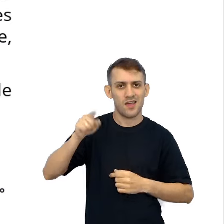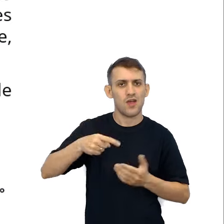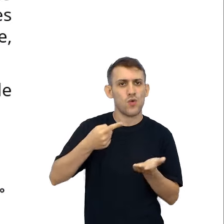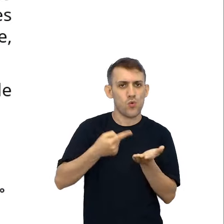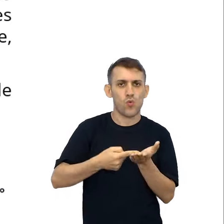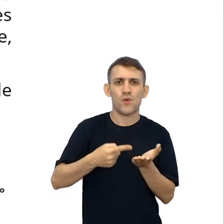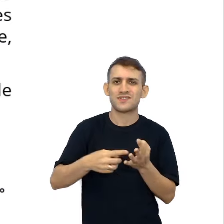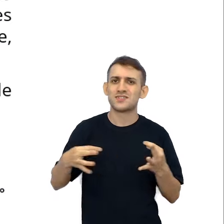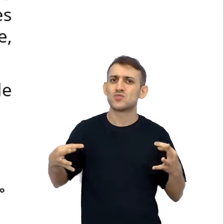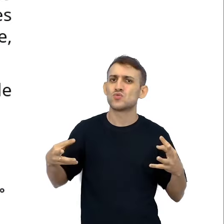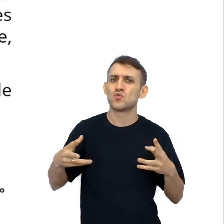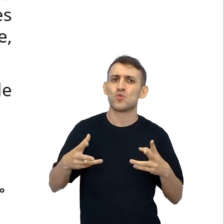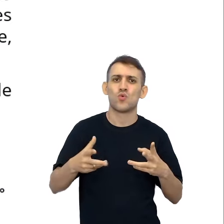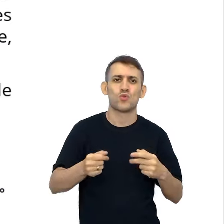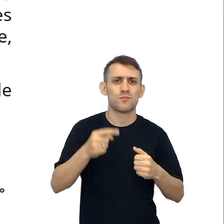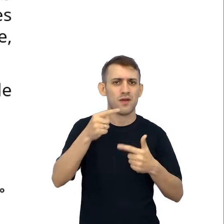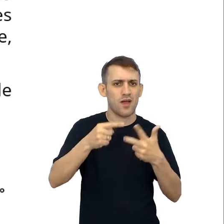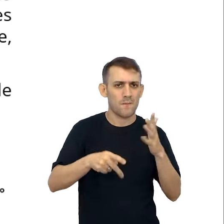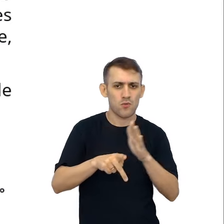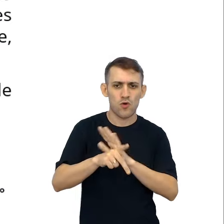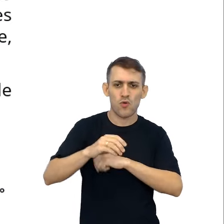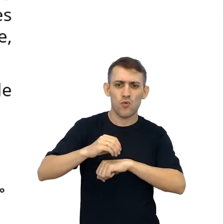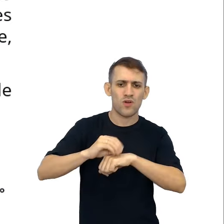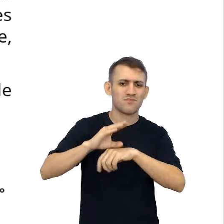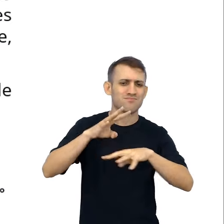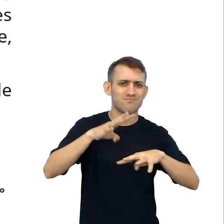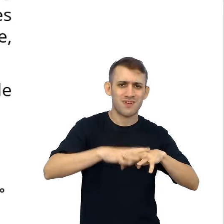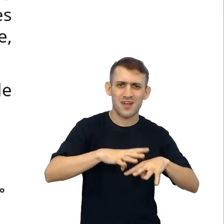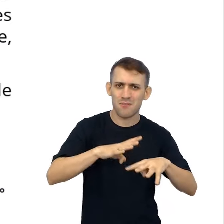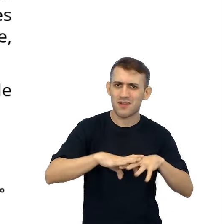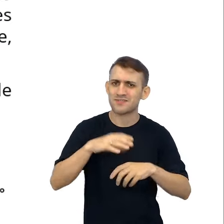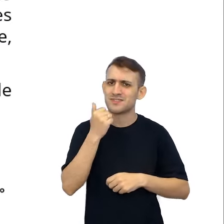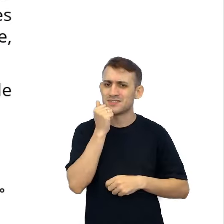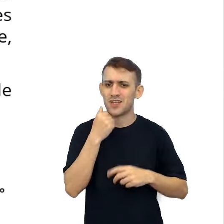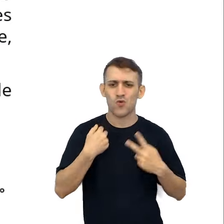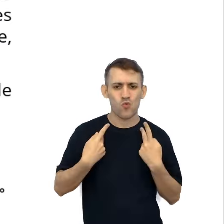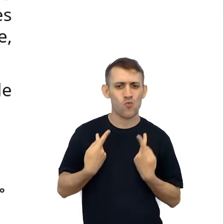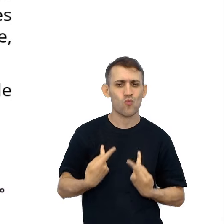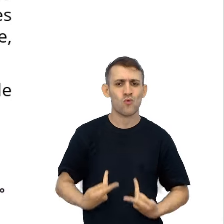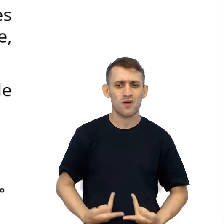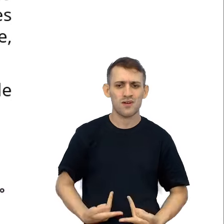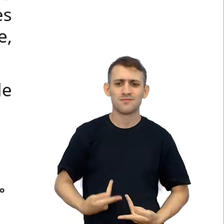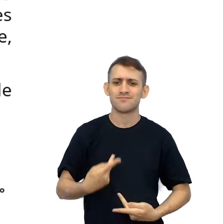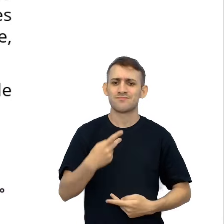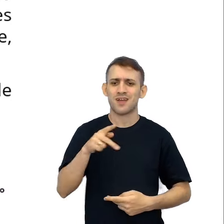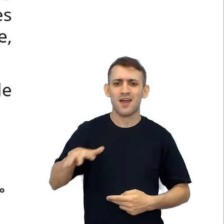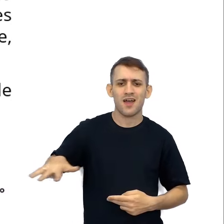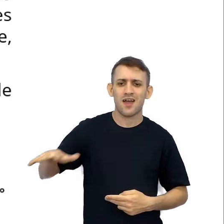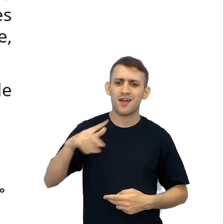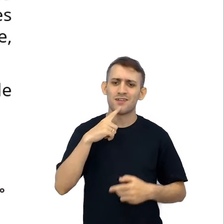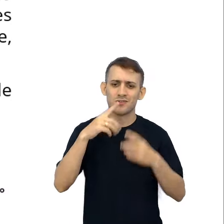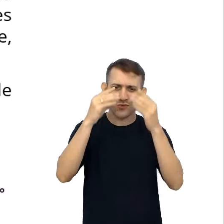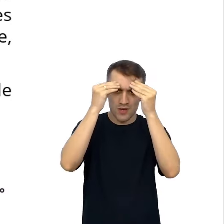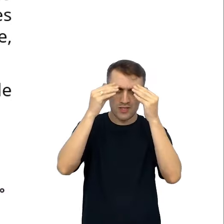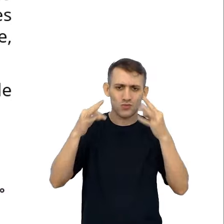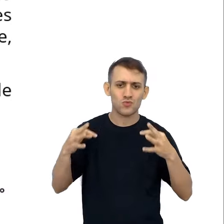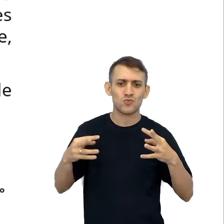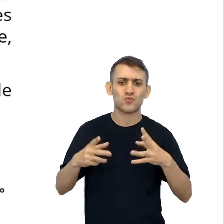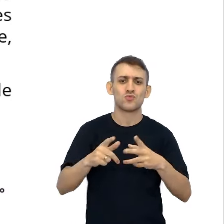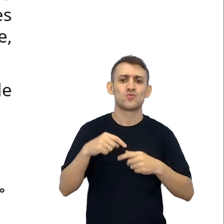de todas as áreas do conhecimento, né? Na área de matemática, de ciências humanas, áreas de linguagens, né? Nós vamos